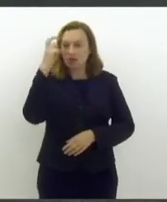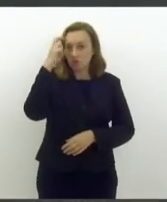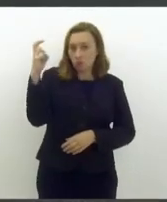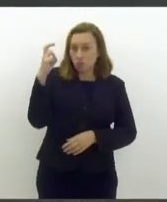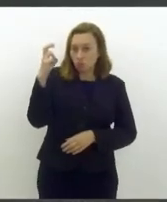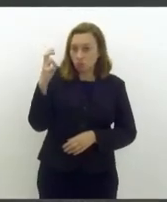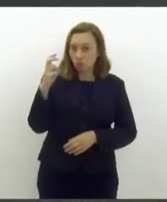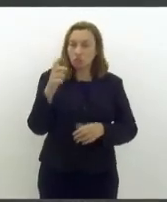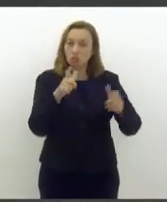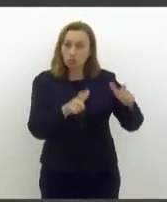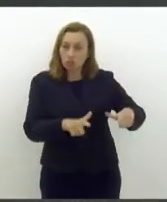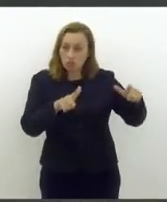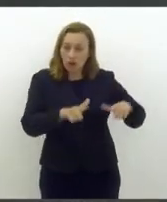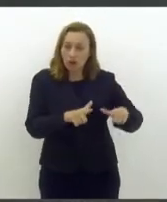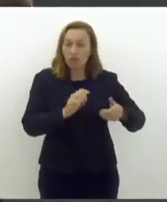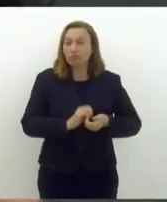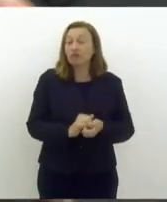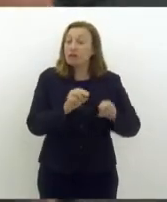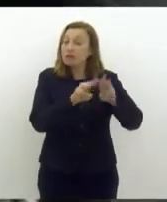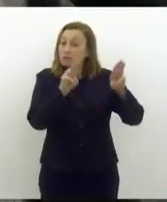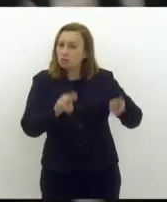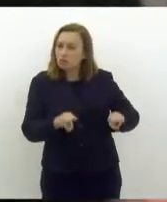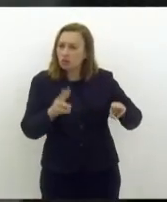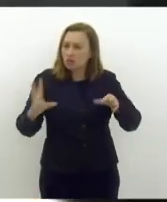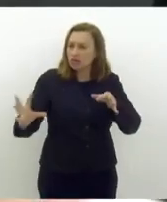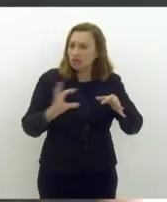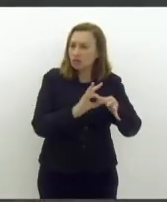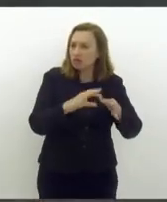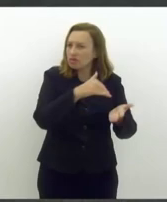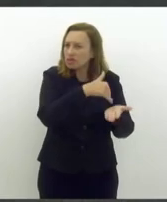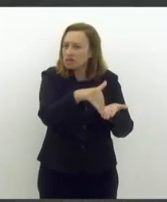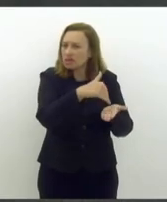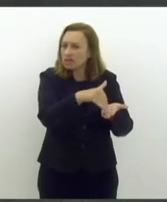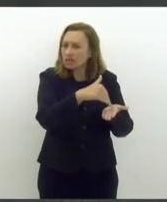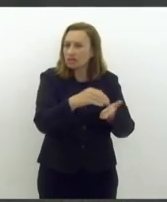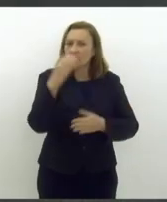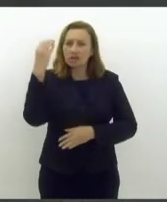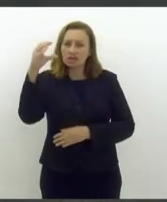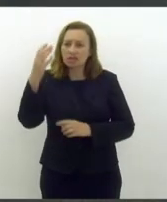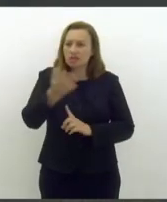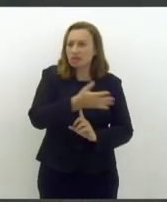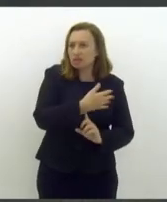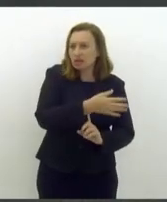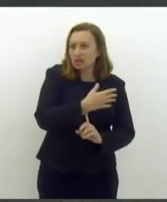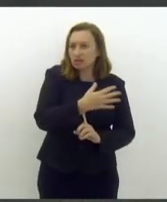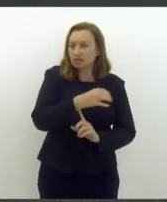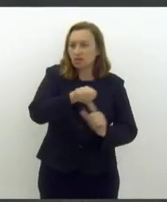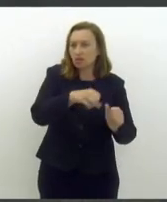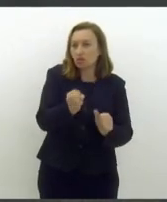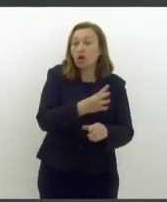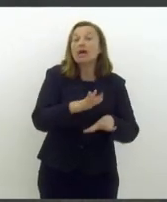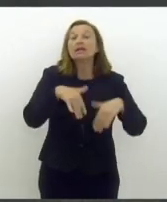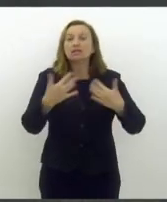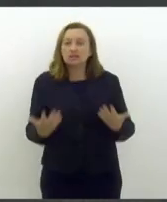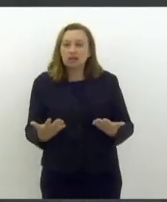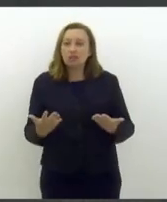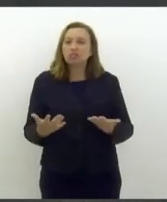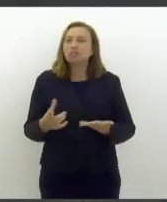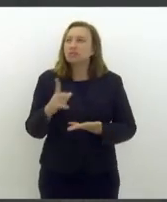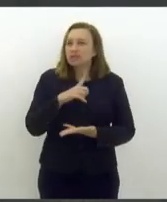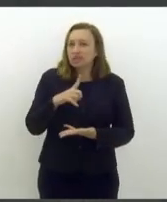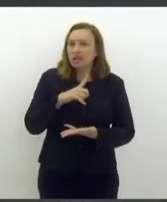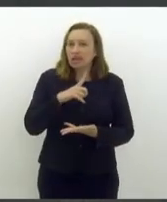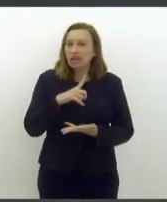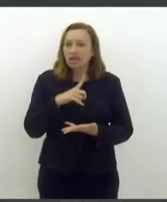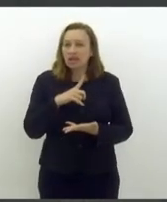na região Esse museu tá vinculado com a secretaria de ciência e tecnologia inovação então houve e tem